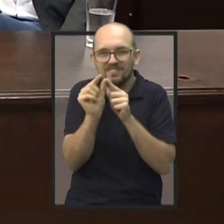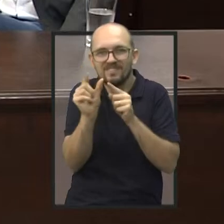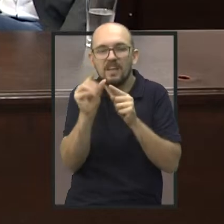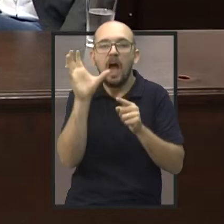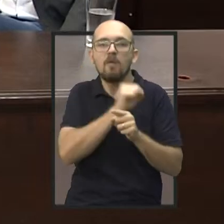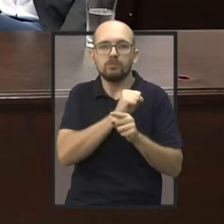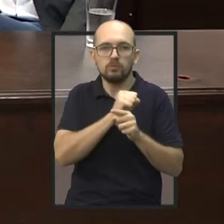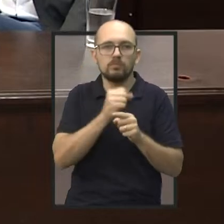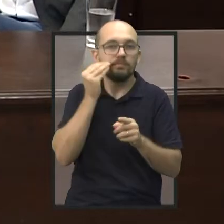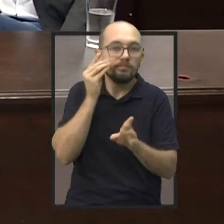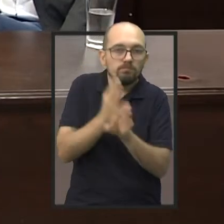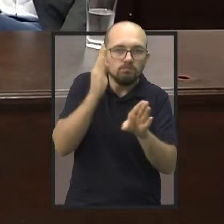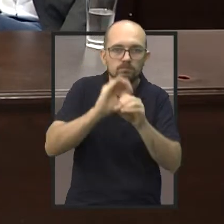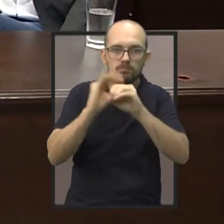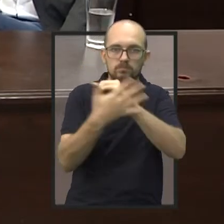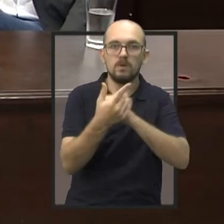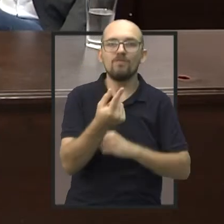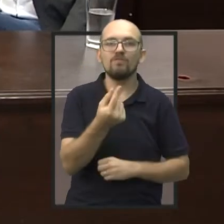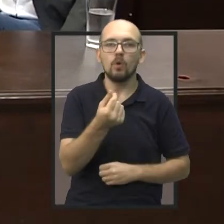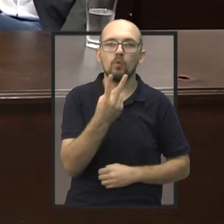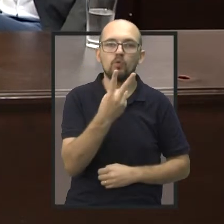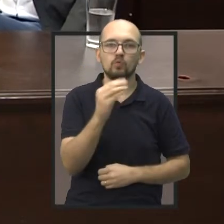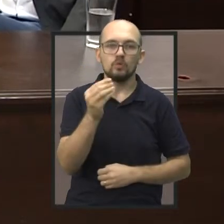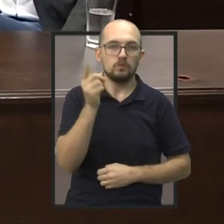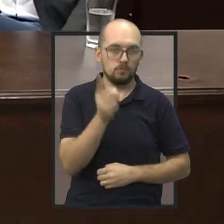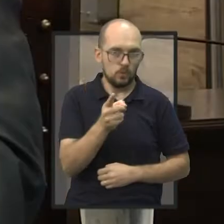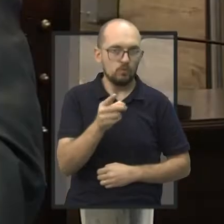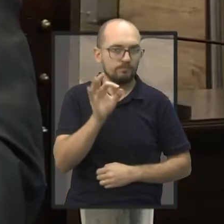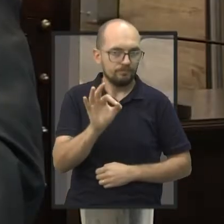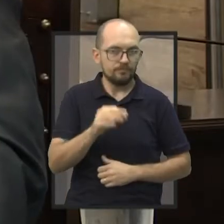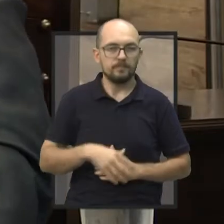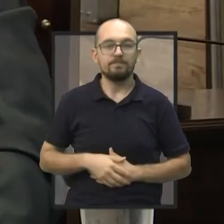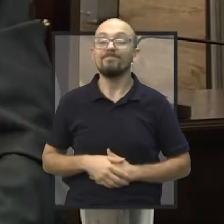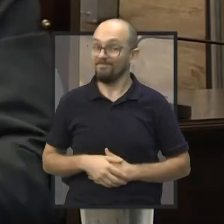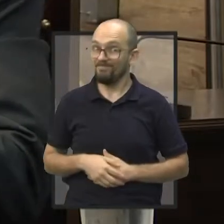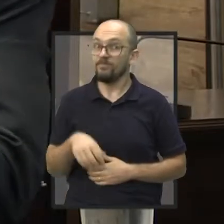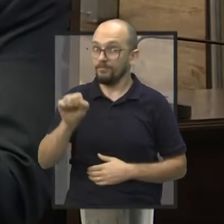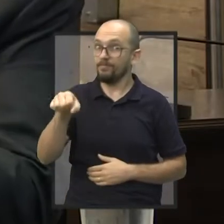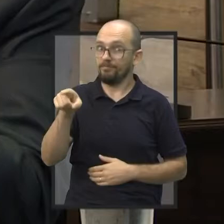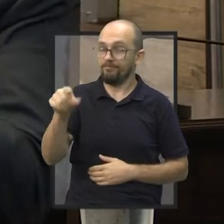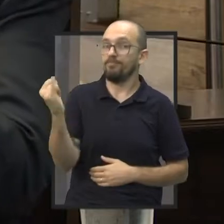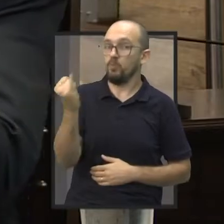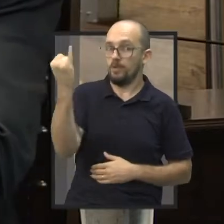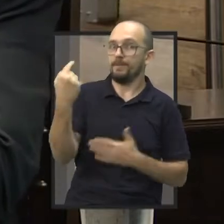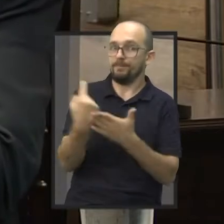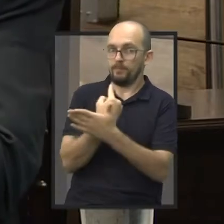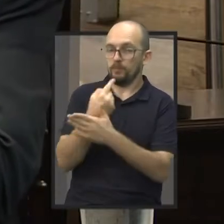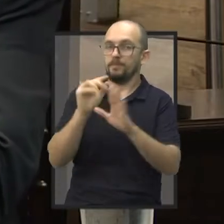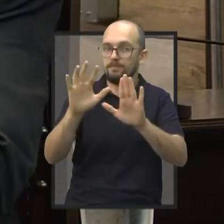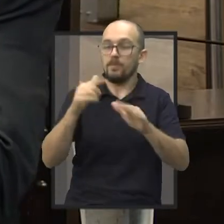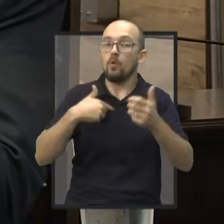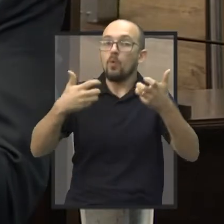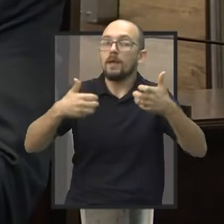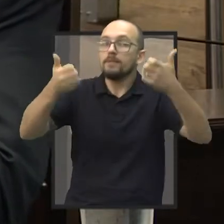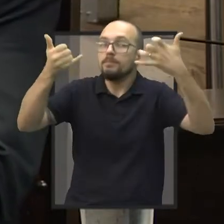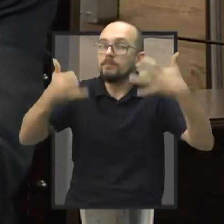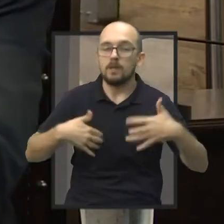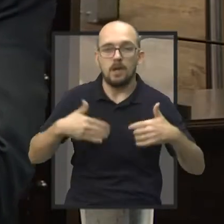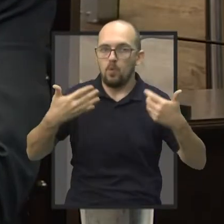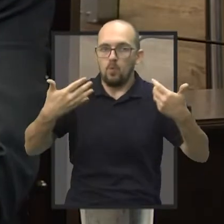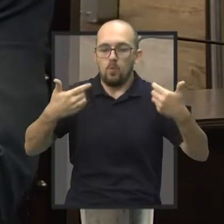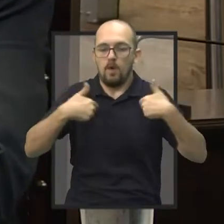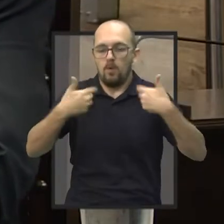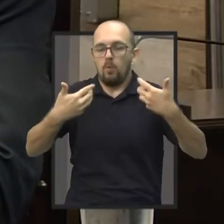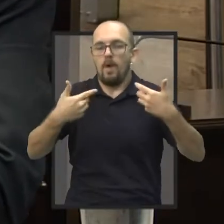total de R$200 mil. Essa é importante a sua pergunta. Deixar bem claro também que nós não somos contra a contratação